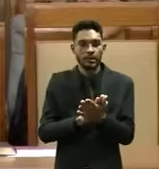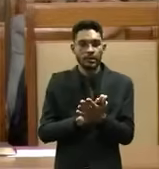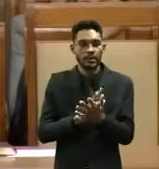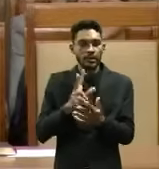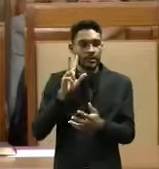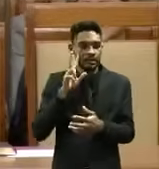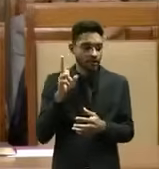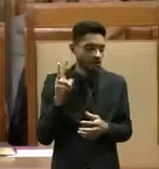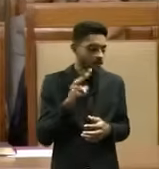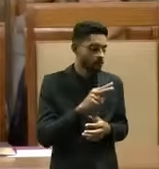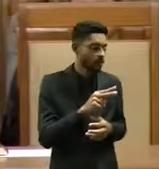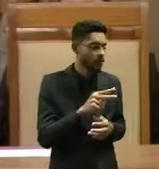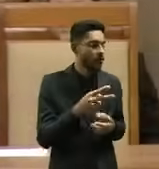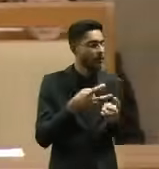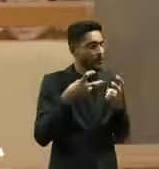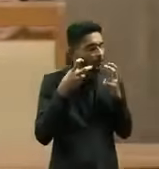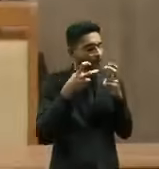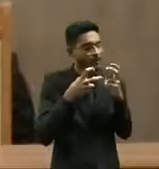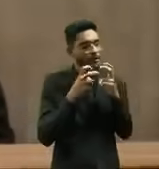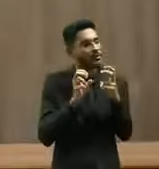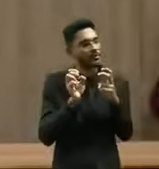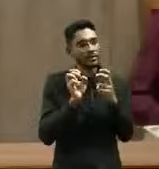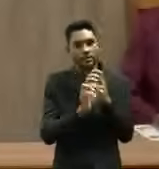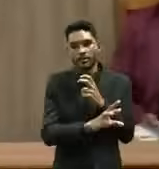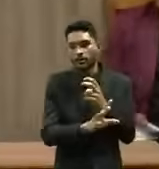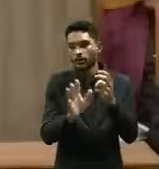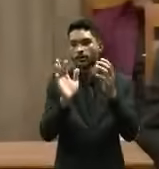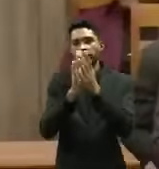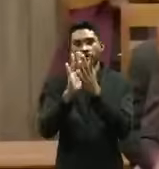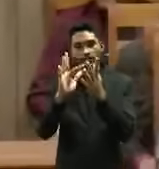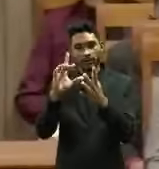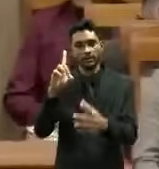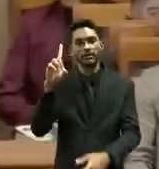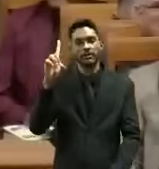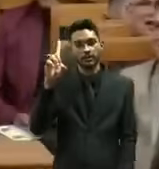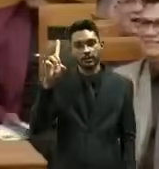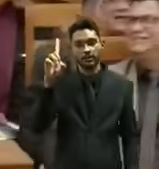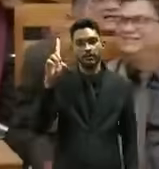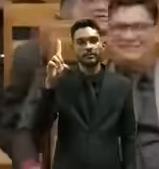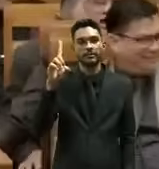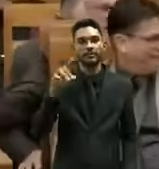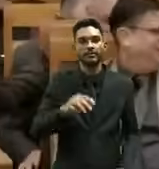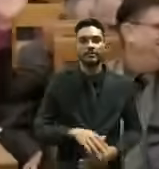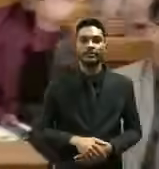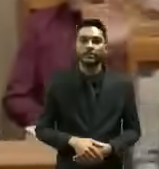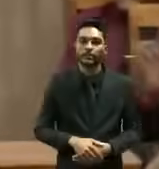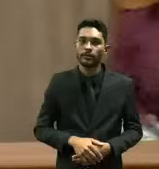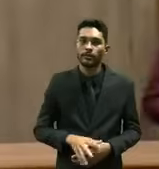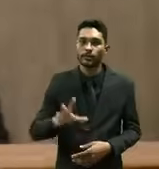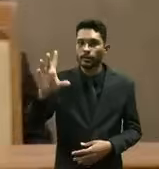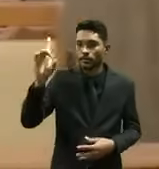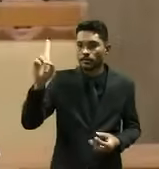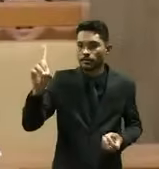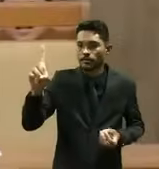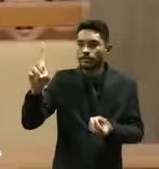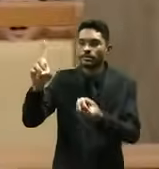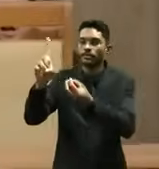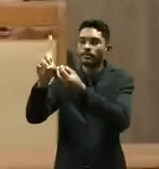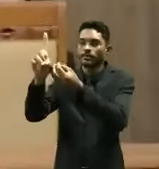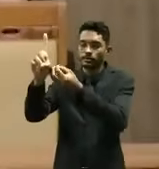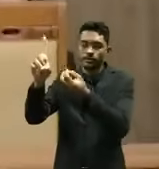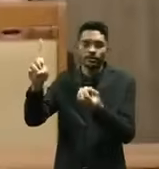glorificar Então vira aí pro teu irmão a teu lado e diga para ele te quieta deixa com Deus e só